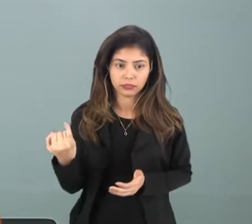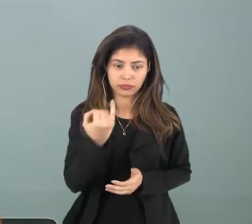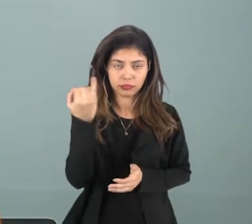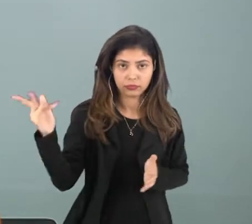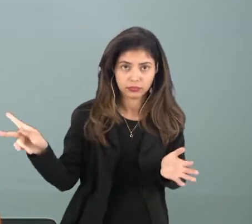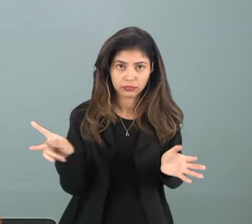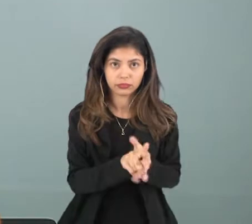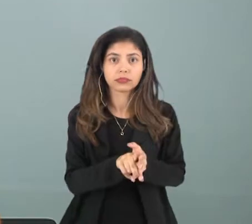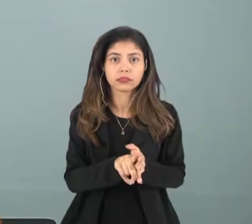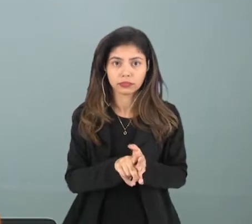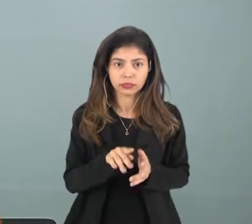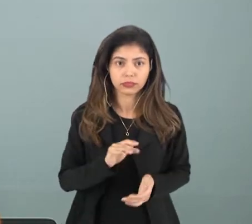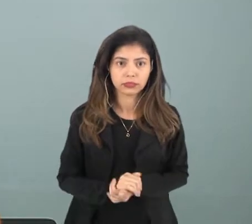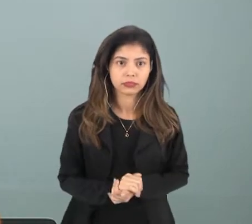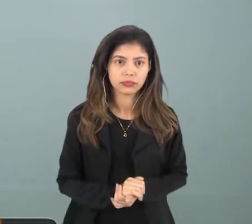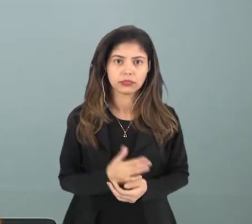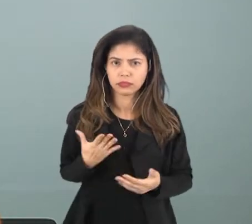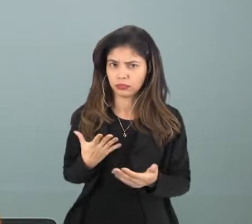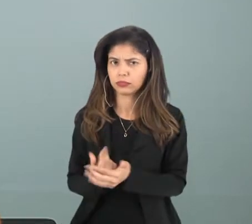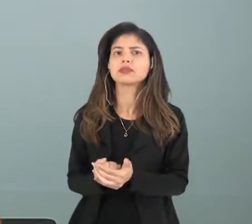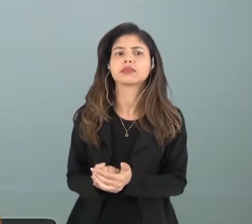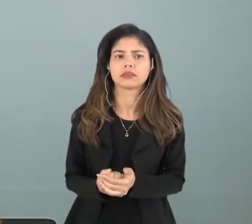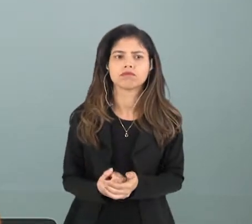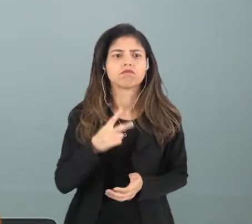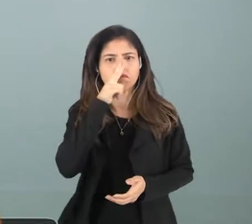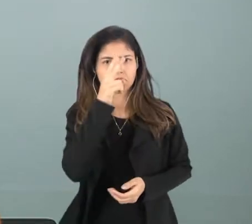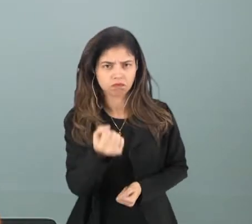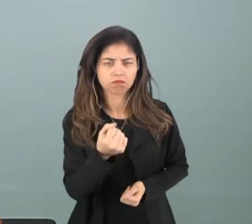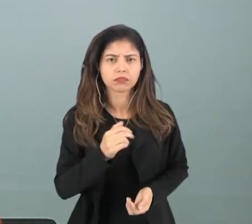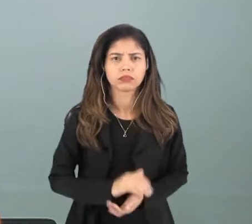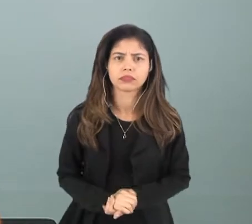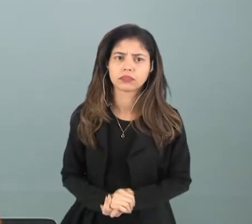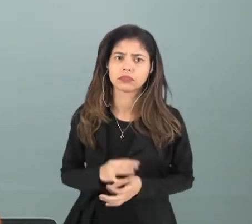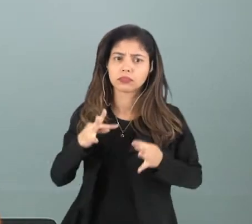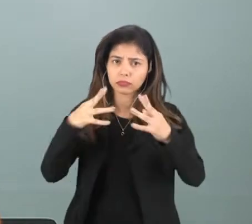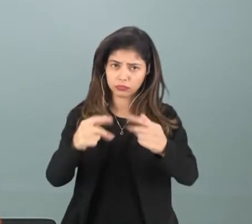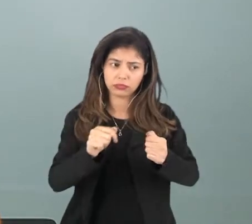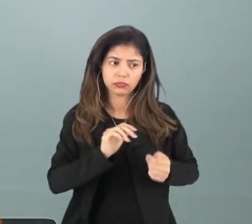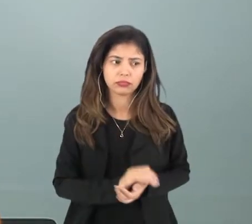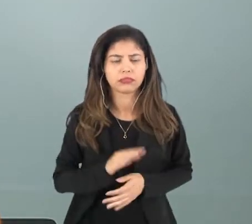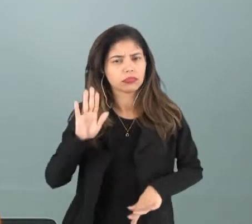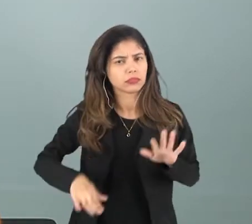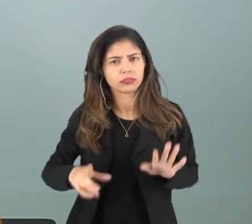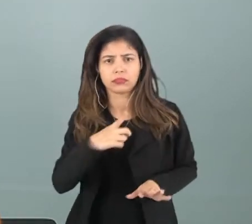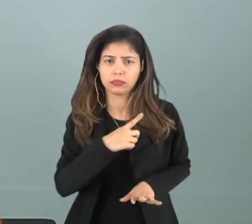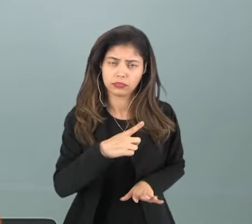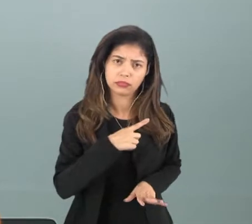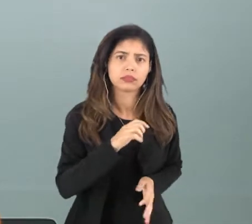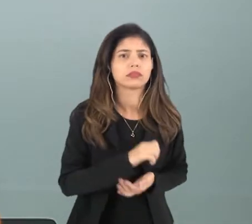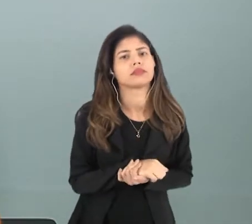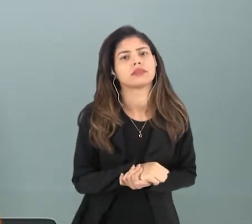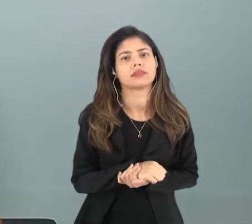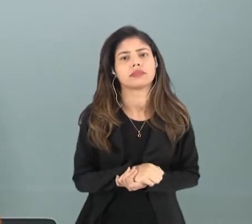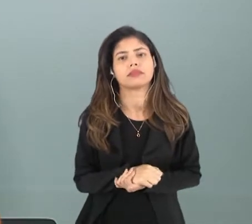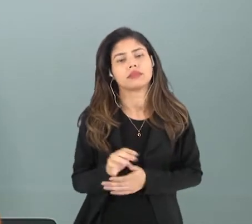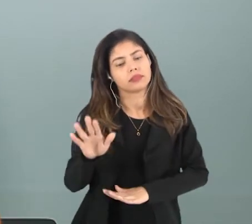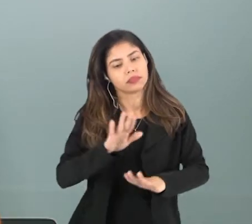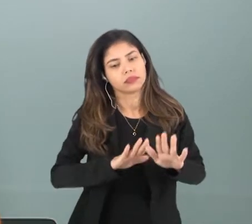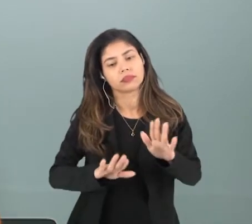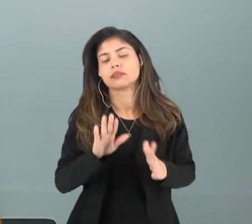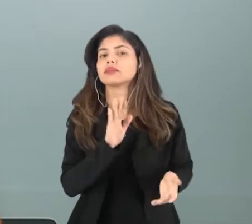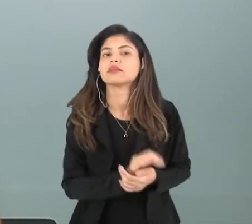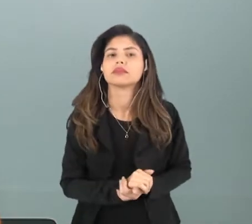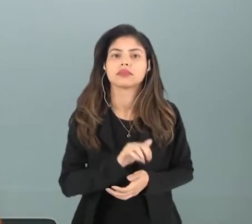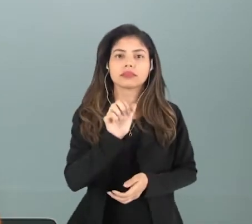específicas, mais com a pegada mais forte, né? E tudo, às vezes tem até ali alfabetização, às vezes em